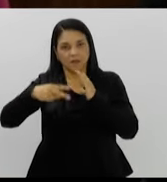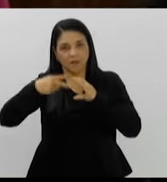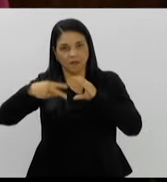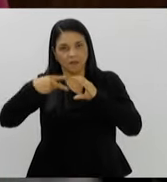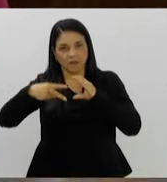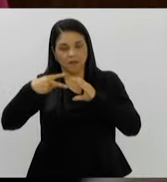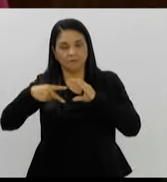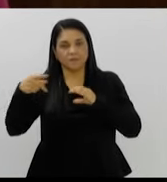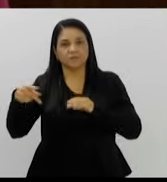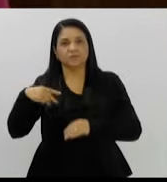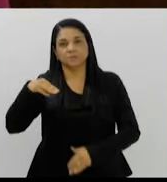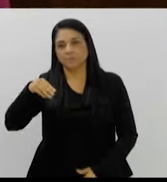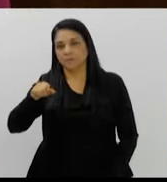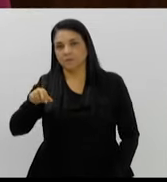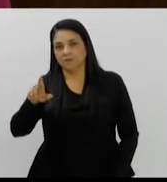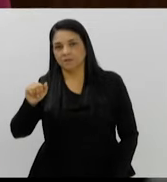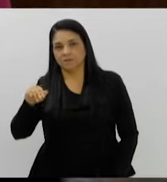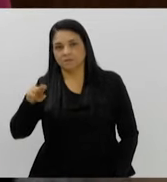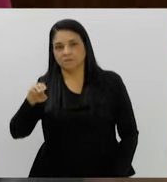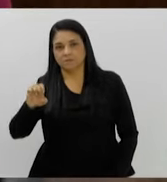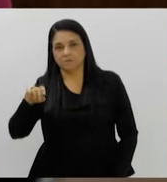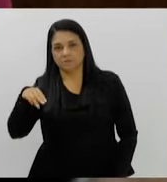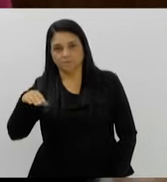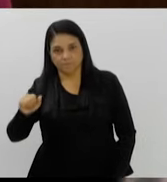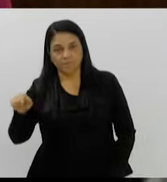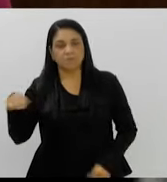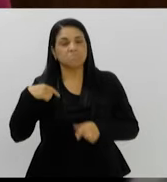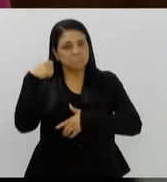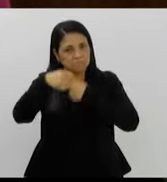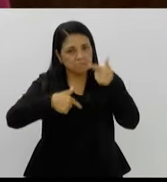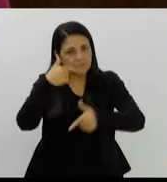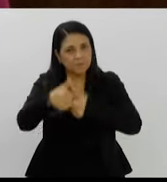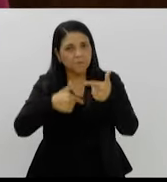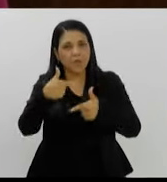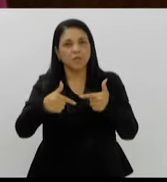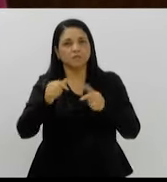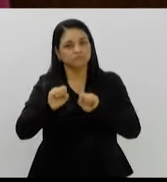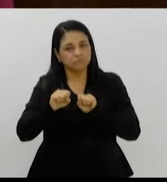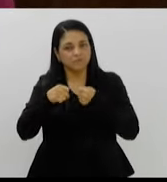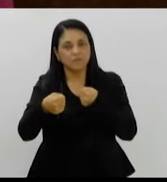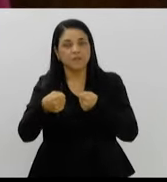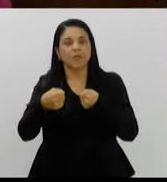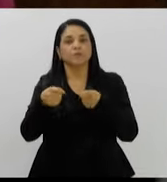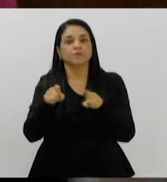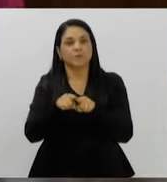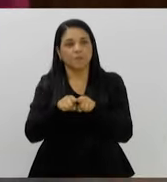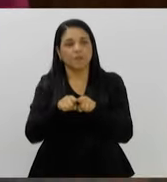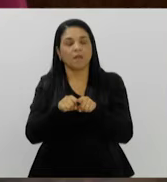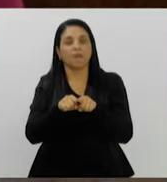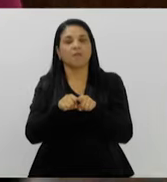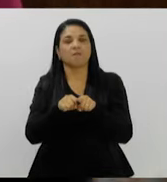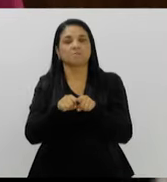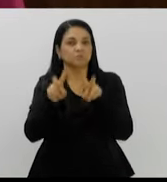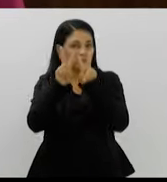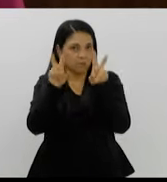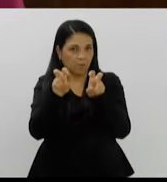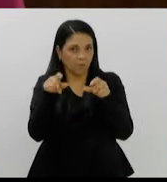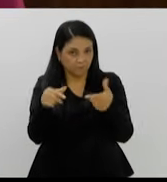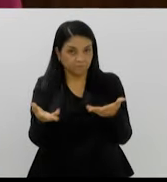vem trabalhando também por essa causa como ele e muitos outros pais de família né